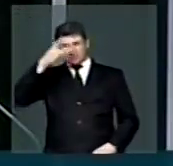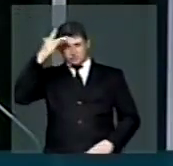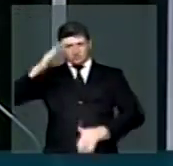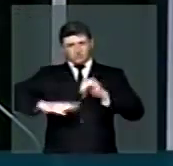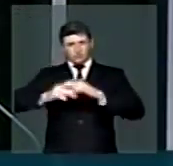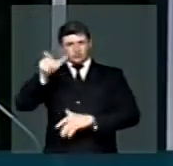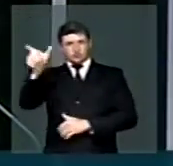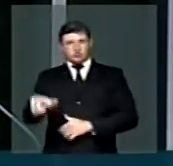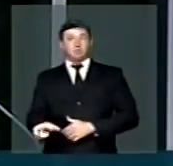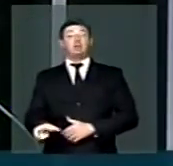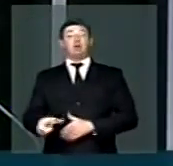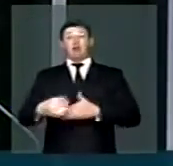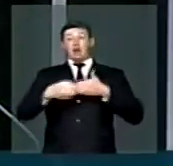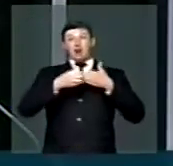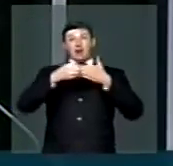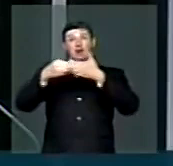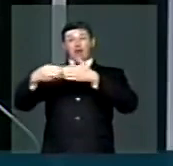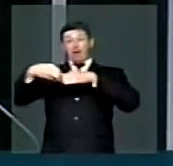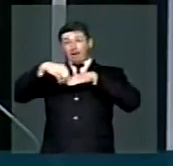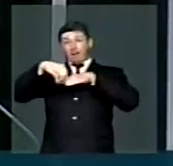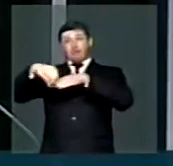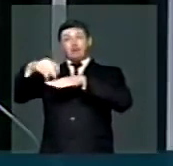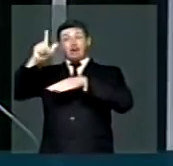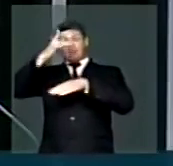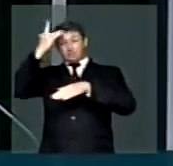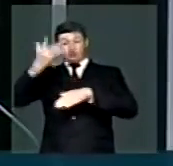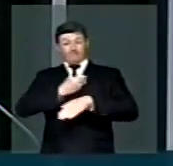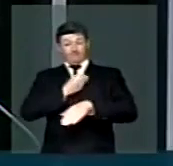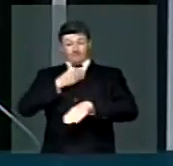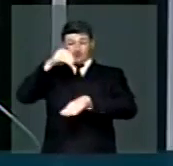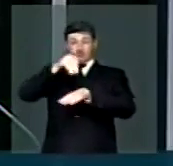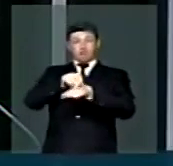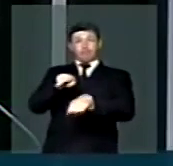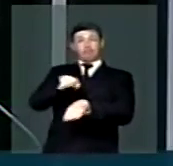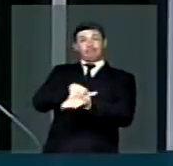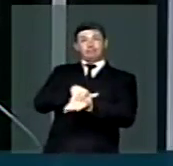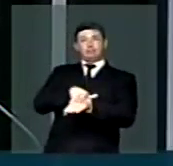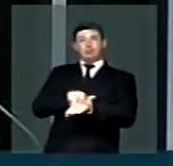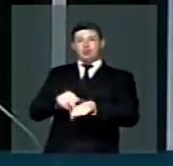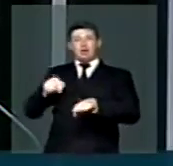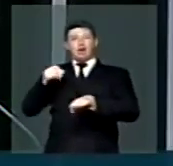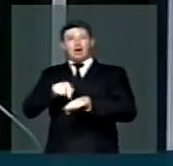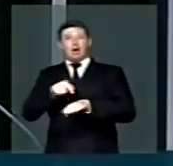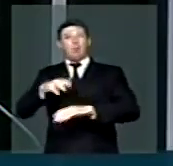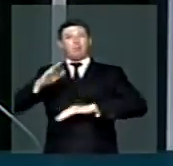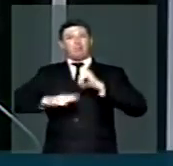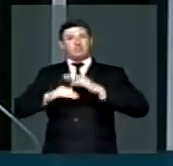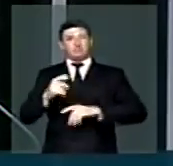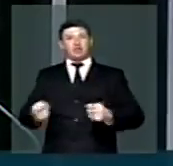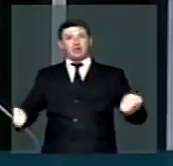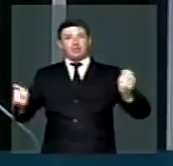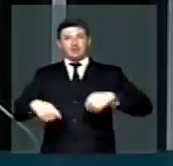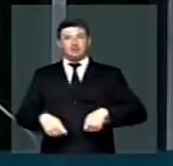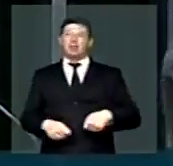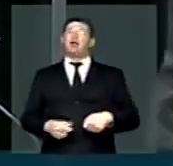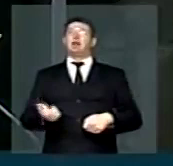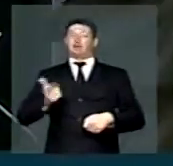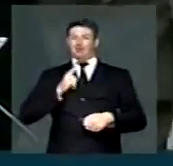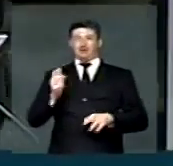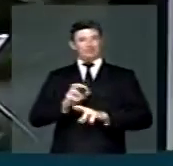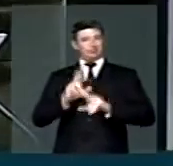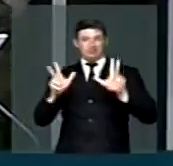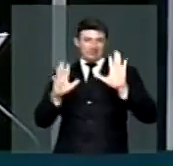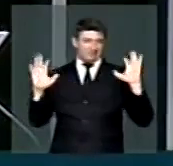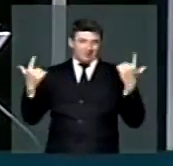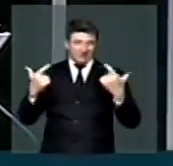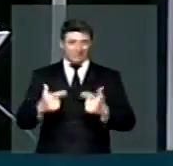trabalhadores transportam vidas, onde a agilidade e a competência fazem toda a diferença. A